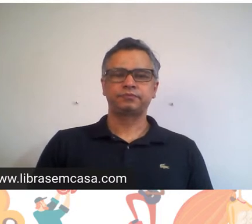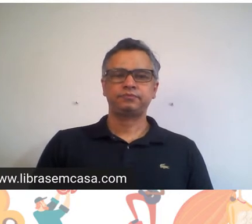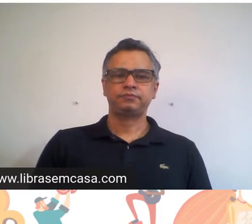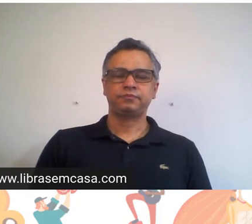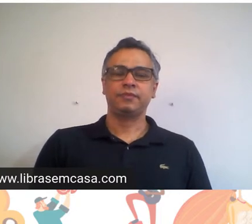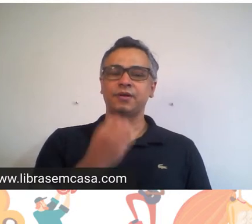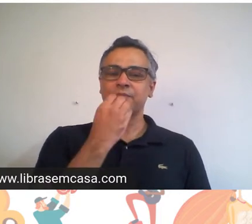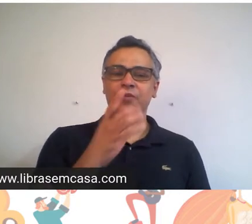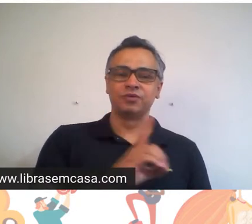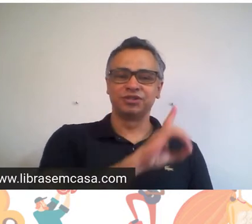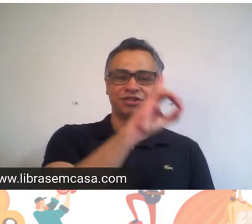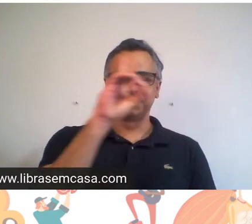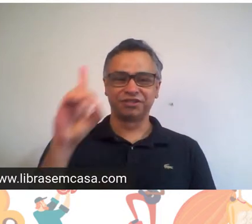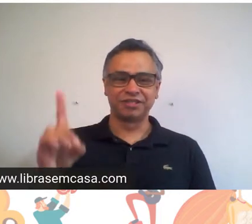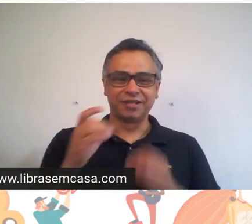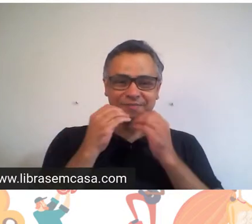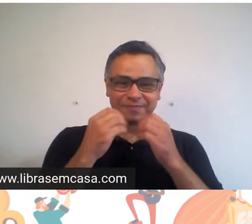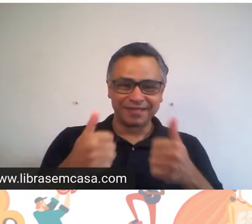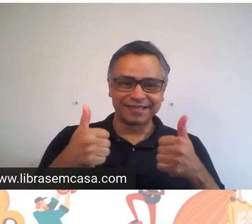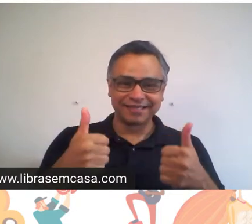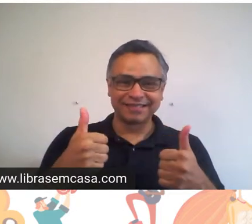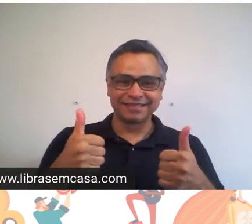Bom dia, pessoal, tudo bom?